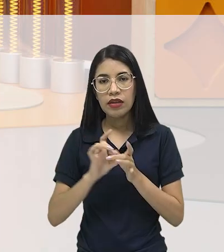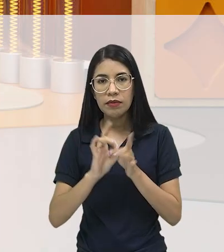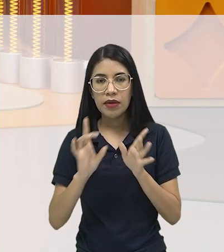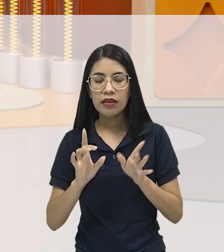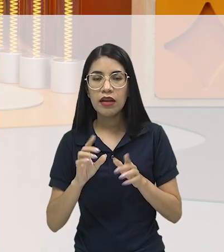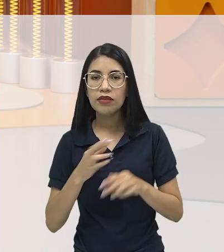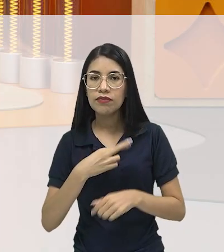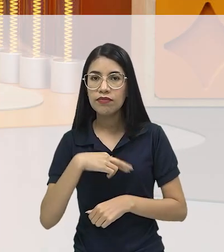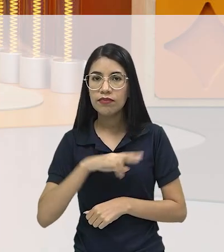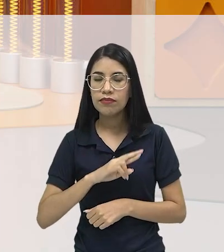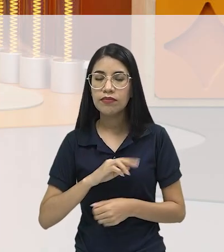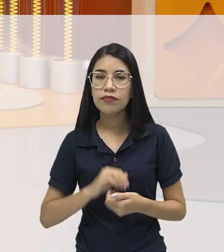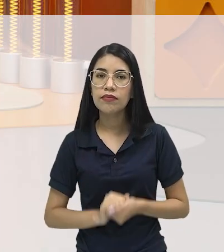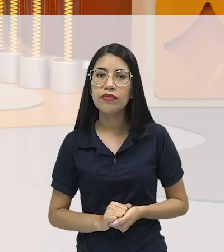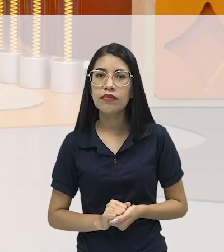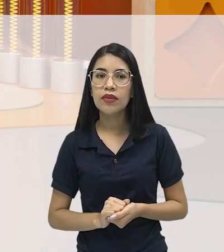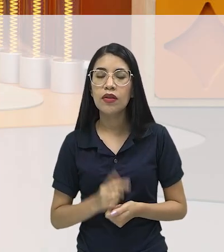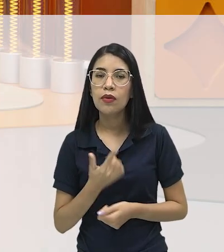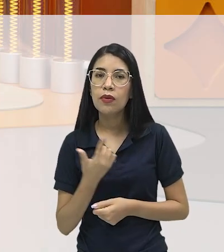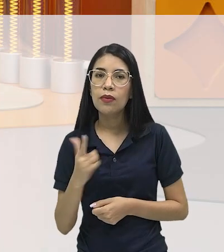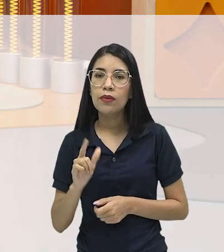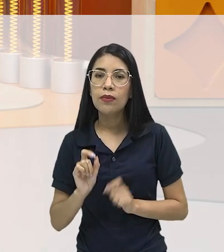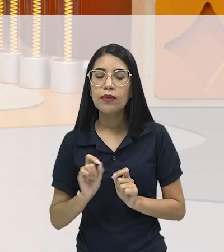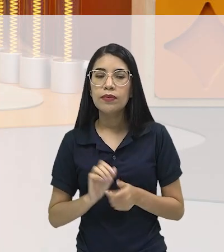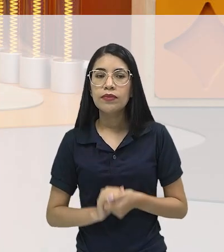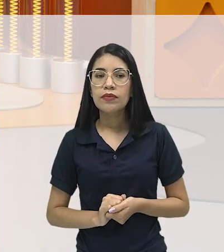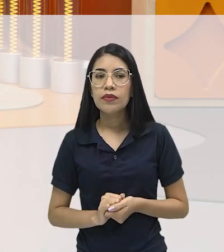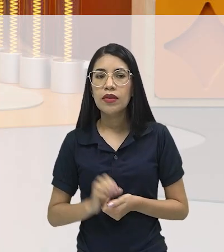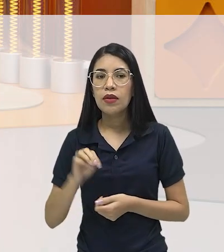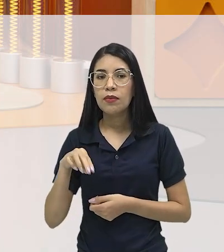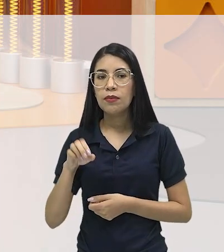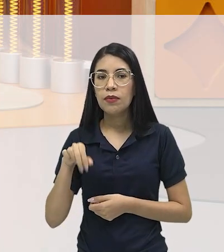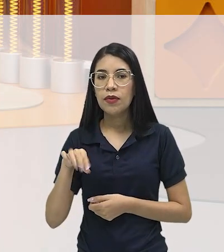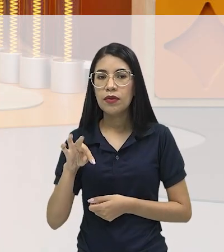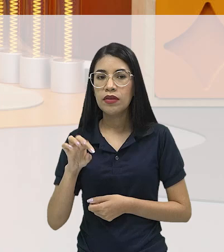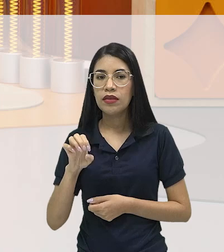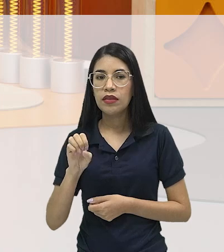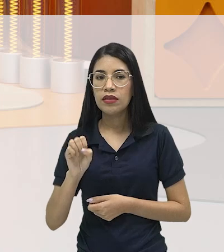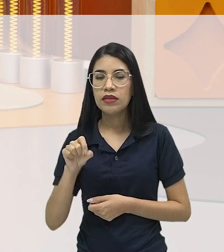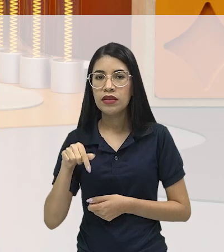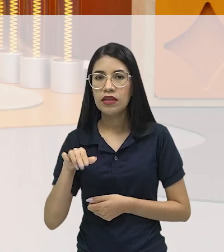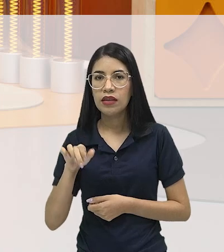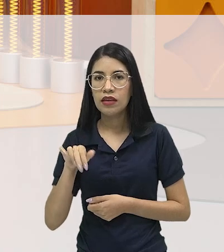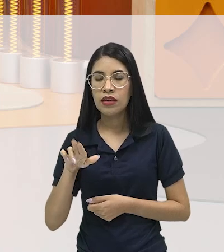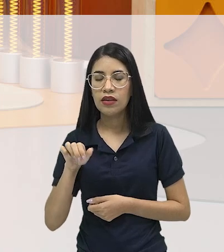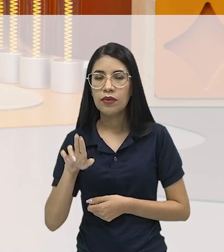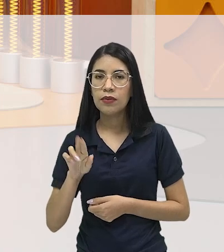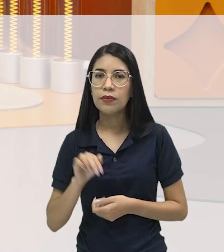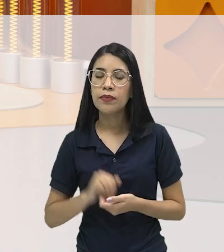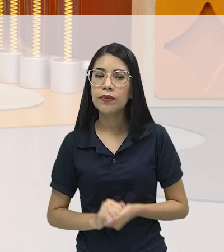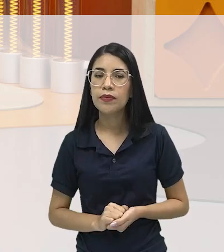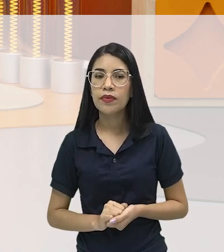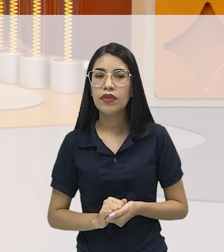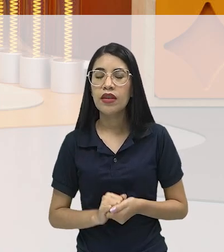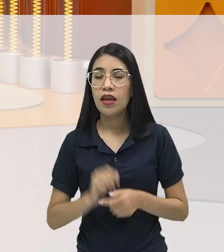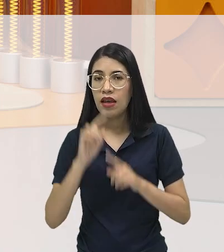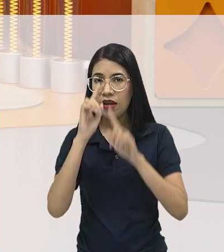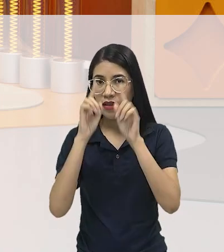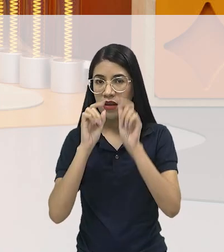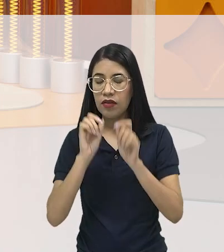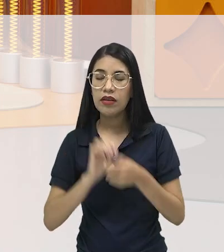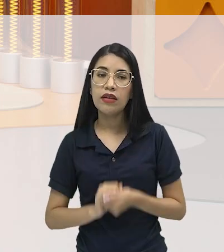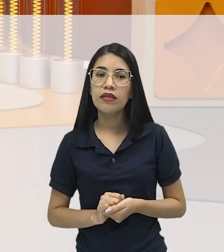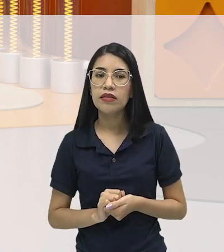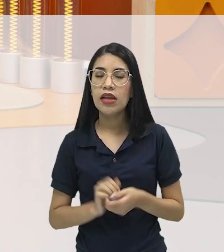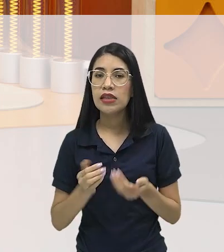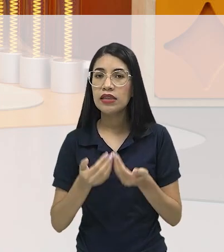liberdade religiosa. O próximo que nós vamos ver aqui é o Montesquieu, onde a ideia central do Montesquieu é a teoria da